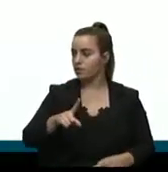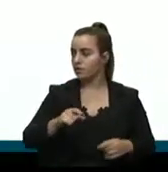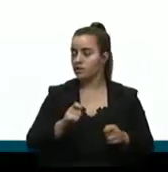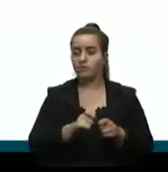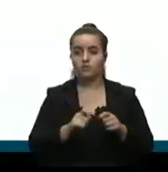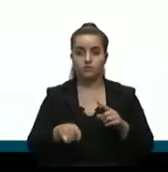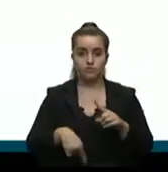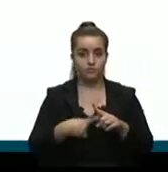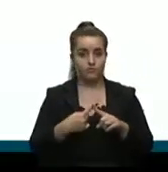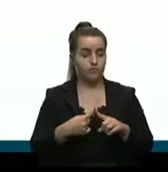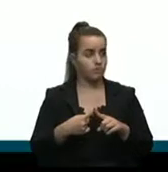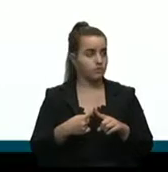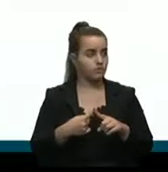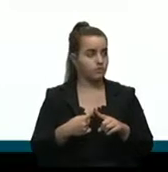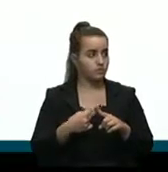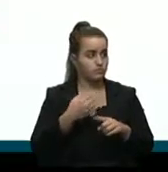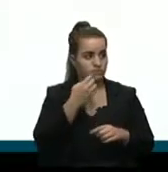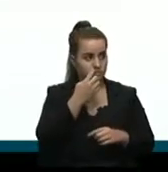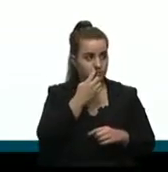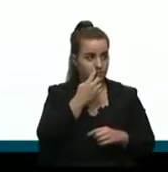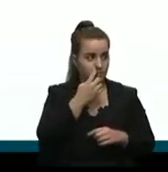Multiplicamos cruzado.